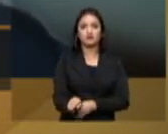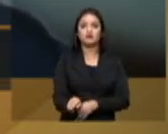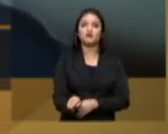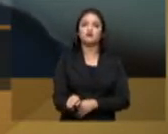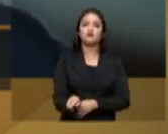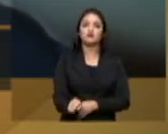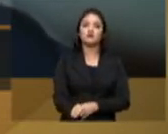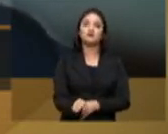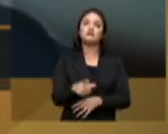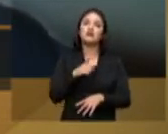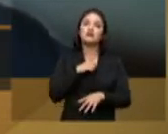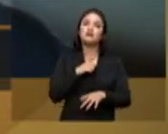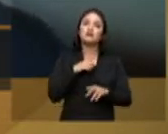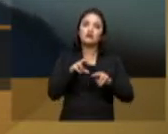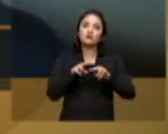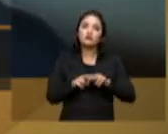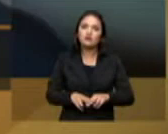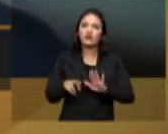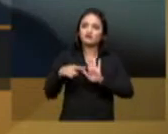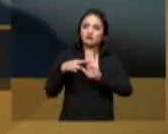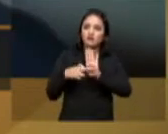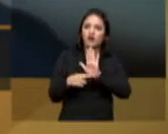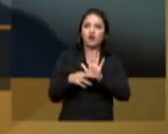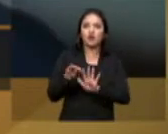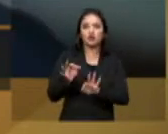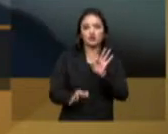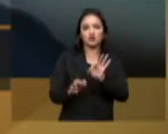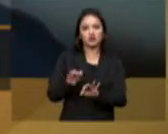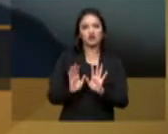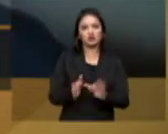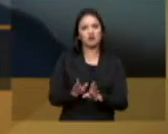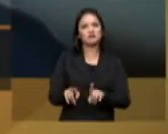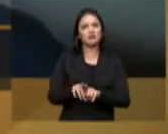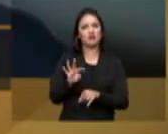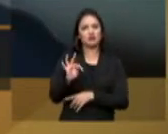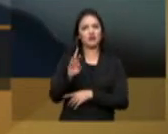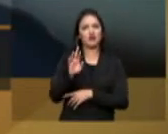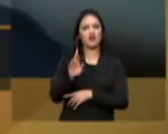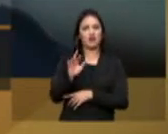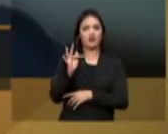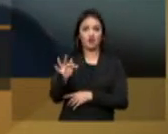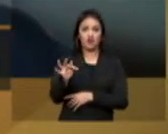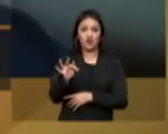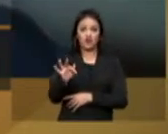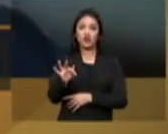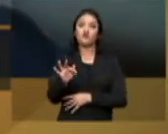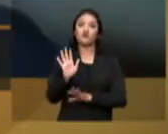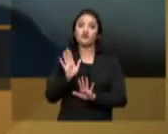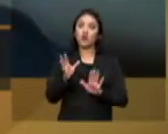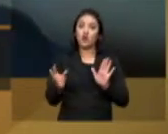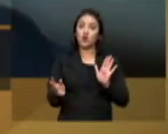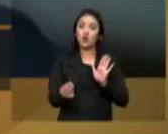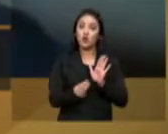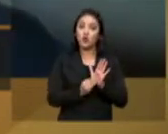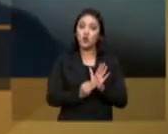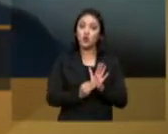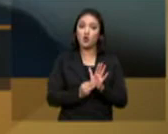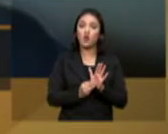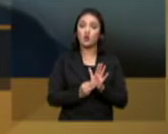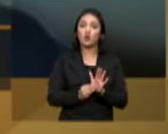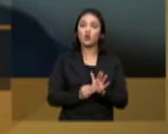regime não cumulativo. Pois bem, a Corte de Origem ainda assentou a validade da revogação